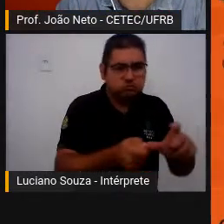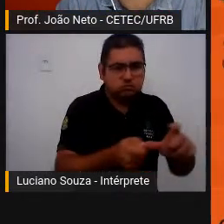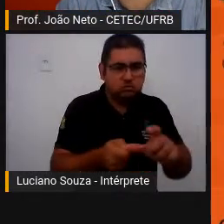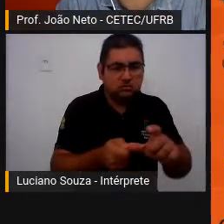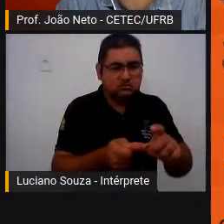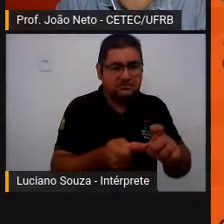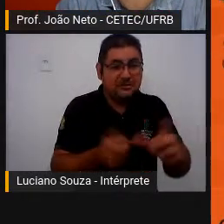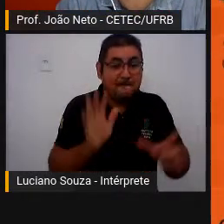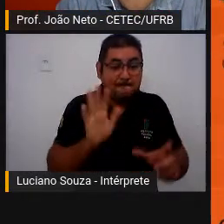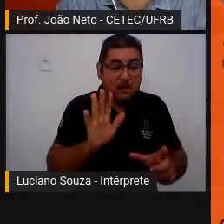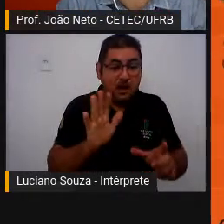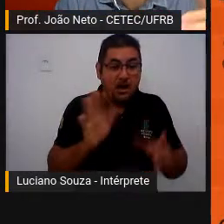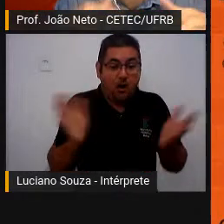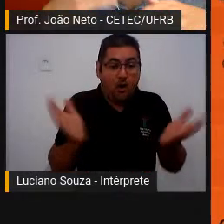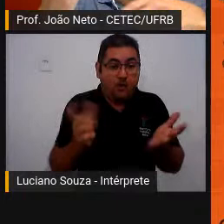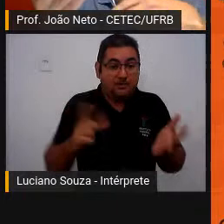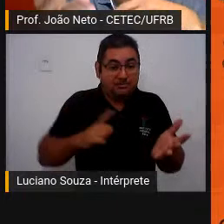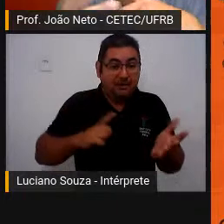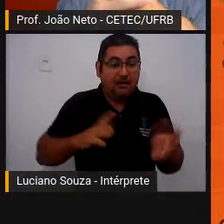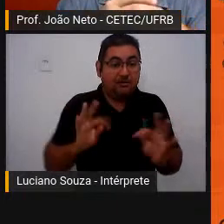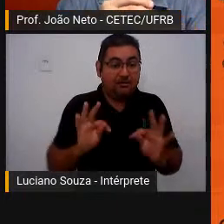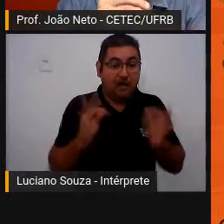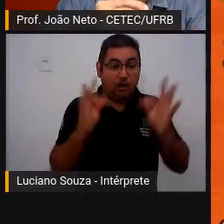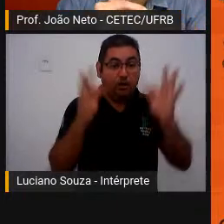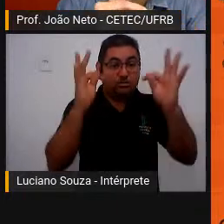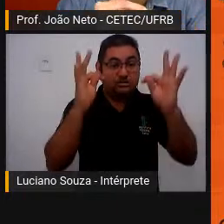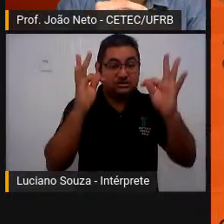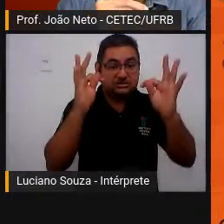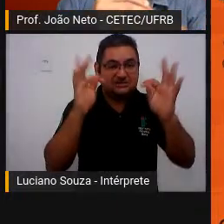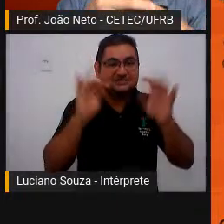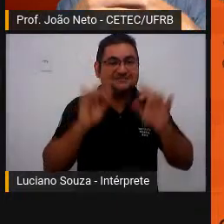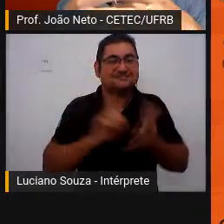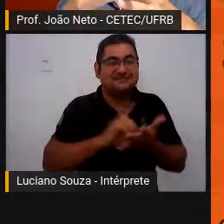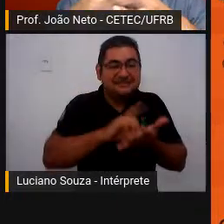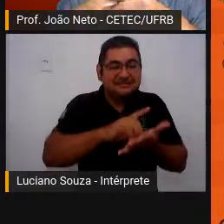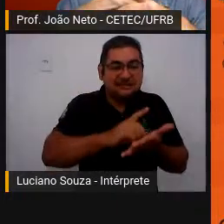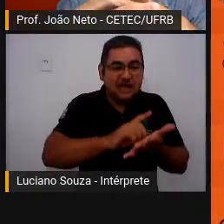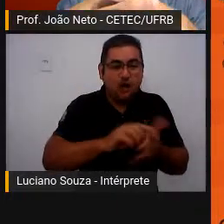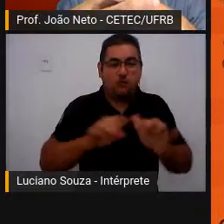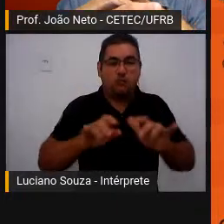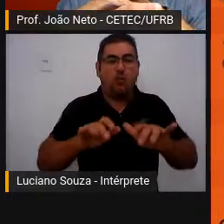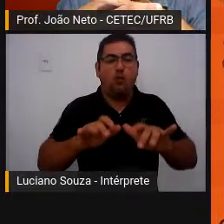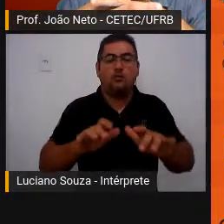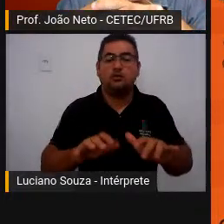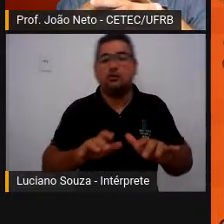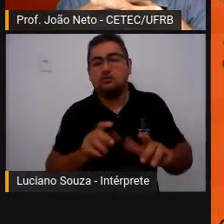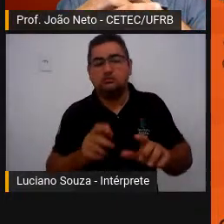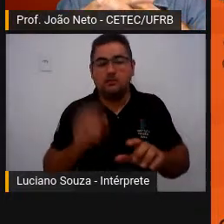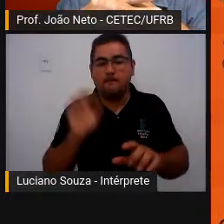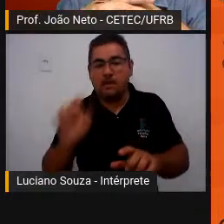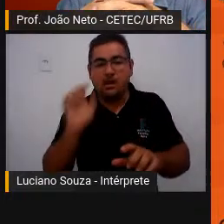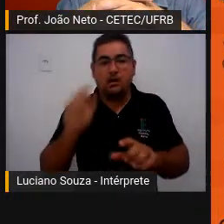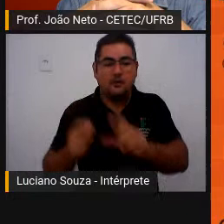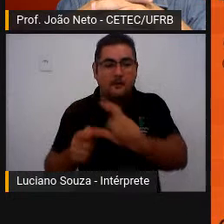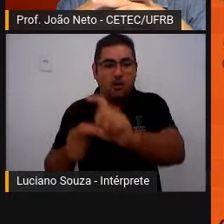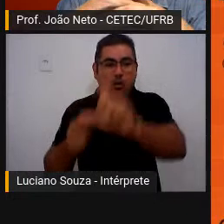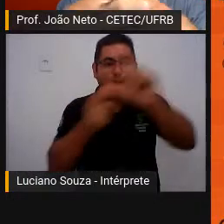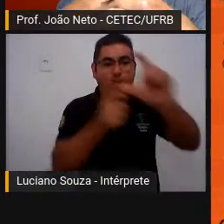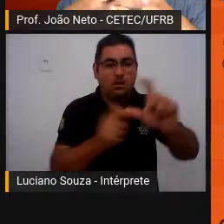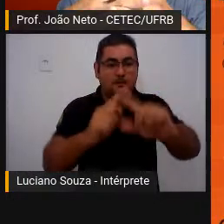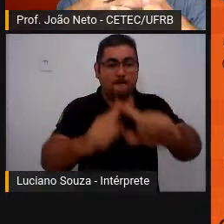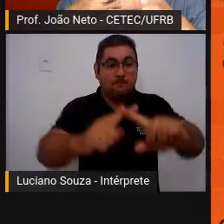tecnologias físicas a nós temos hoje ao look digital algumas pessoas têm que tem dificuldade